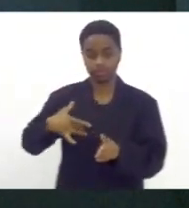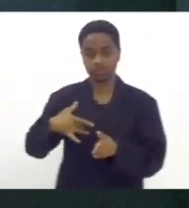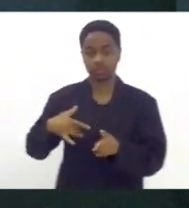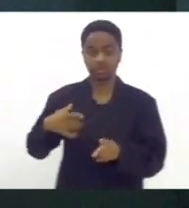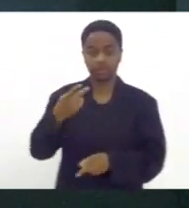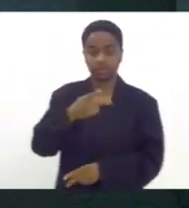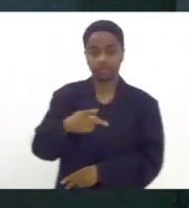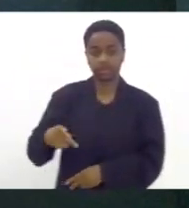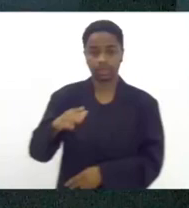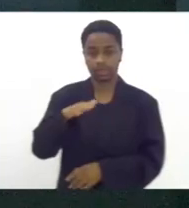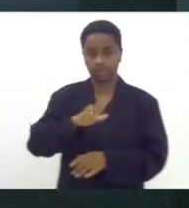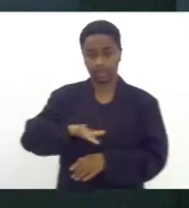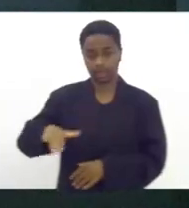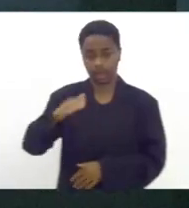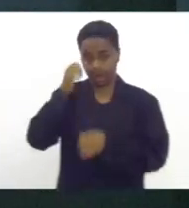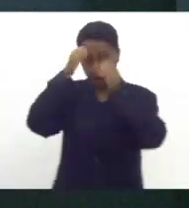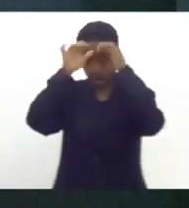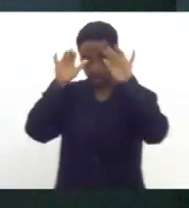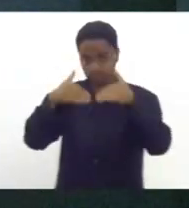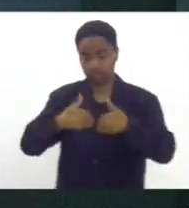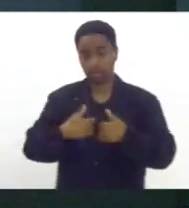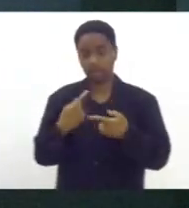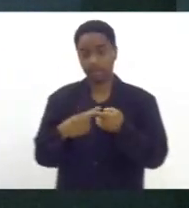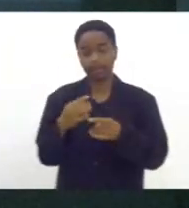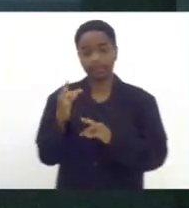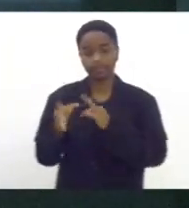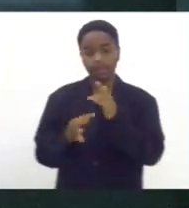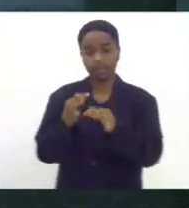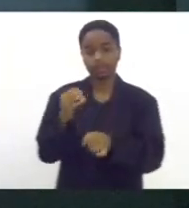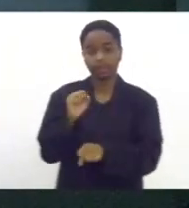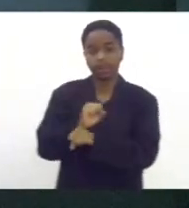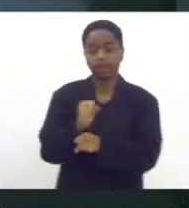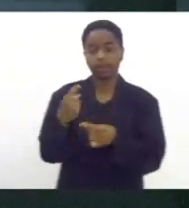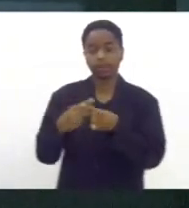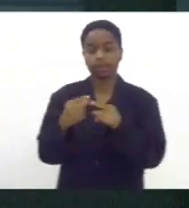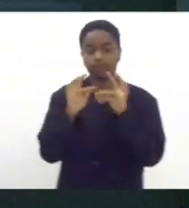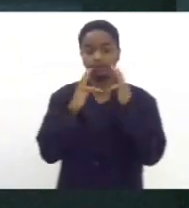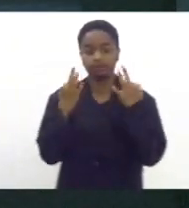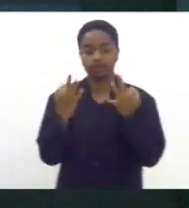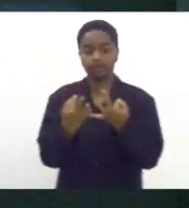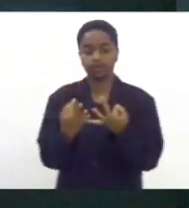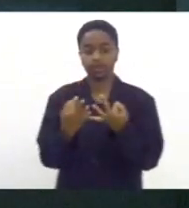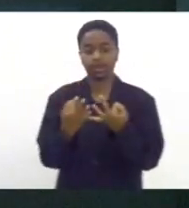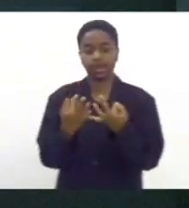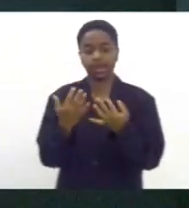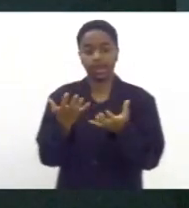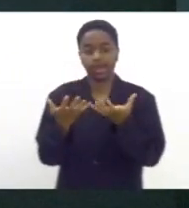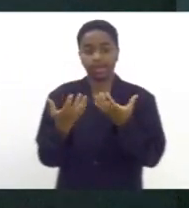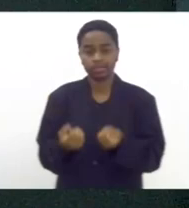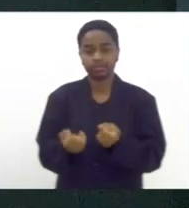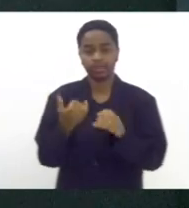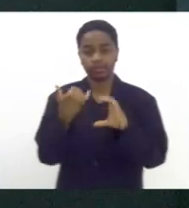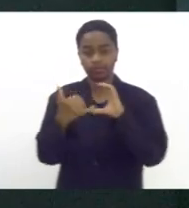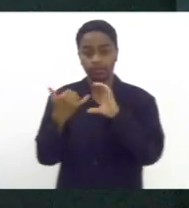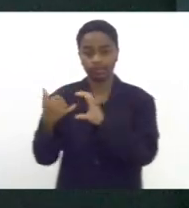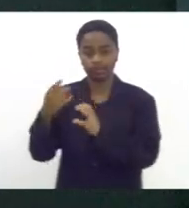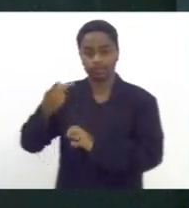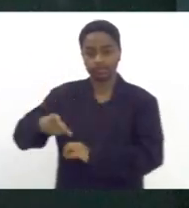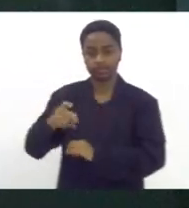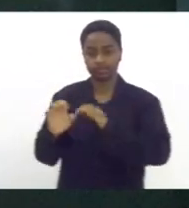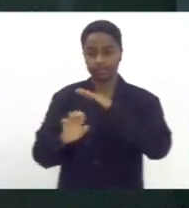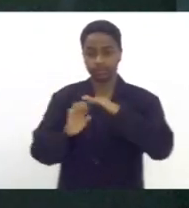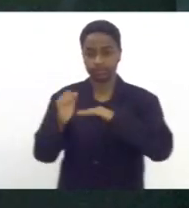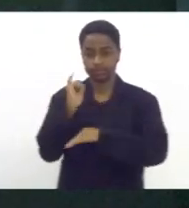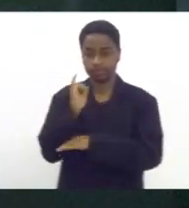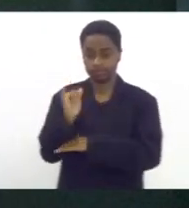autista o tratamento delas tinha sido interrompido depois que as famílias receberam um comunicado enviado pela empresa